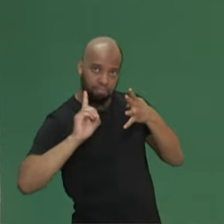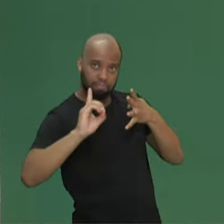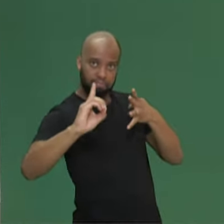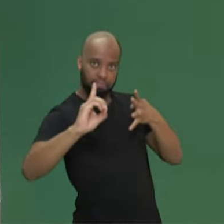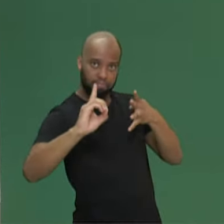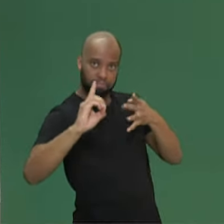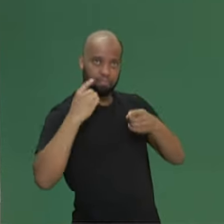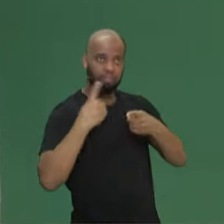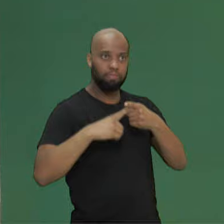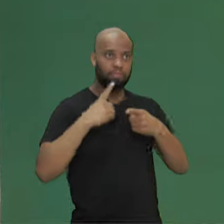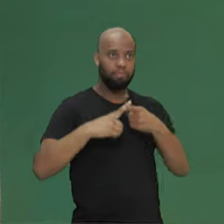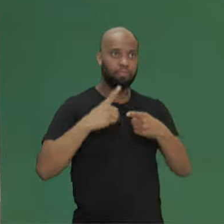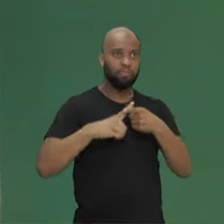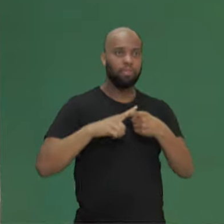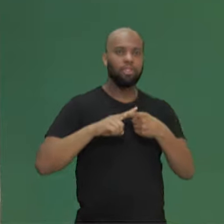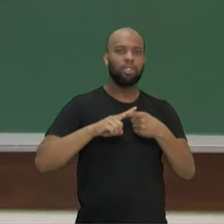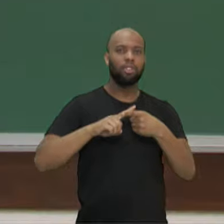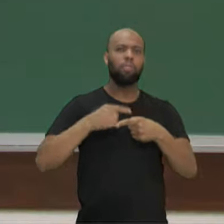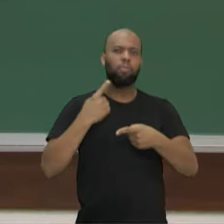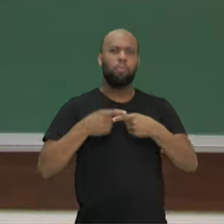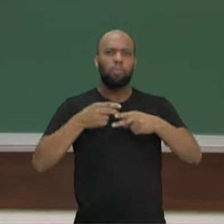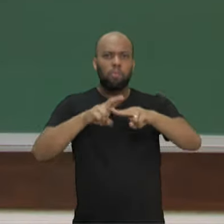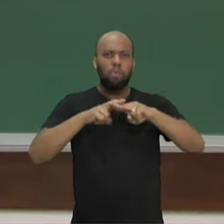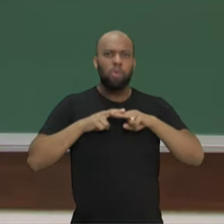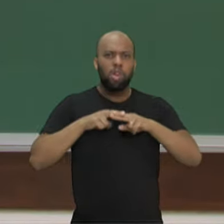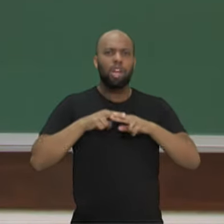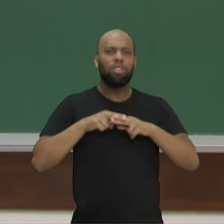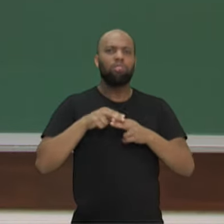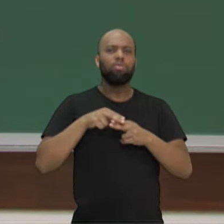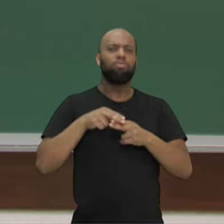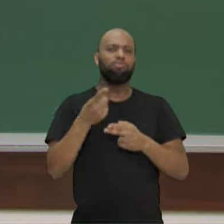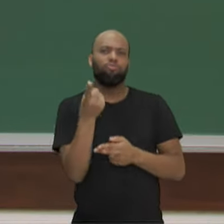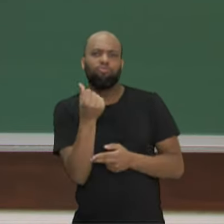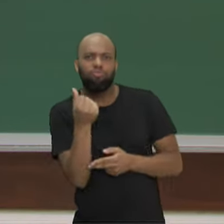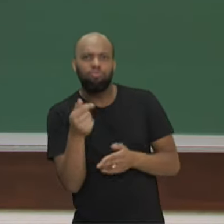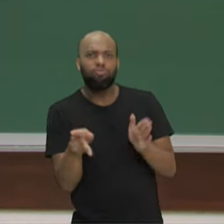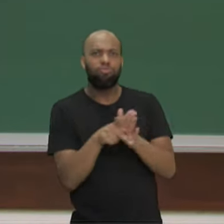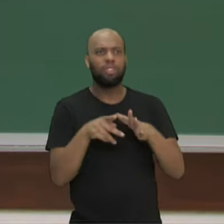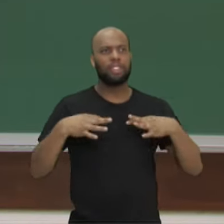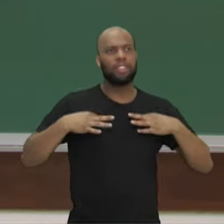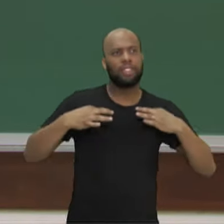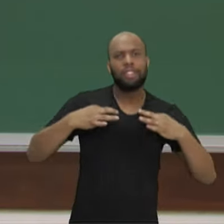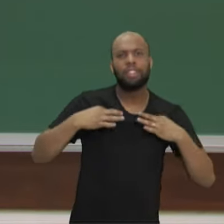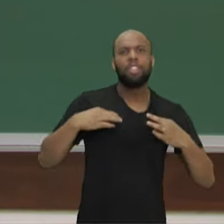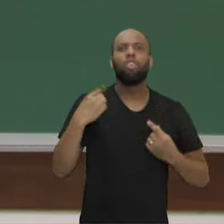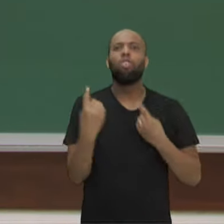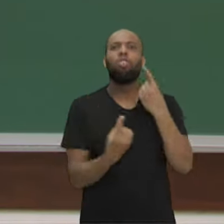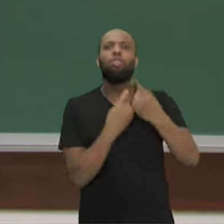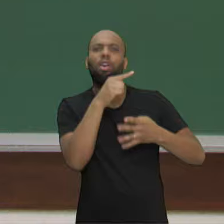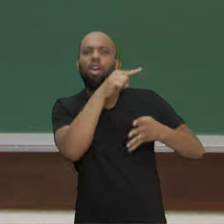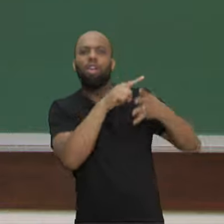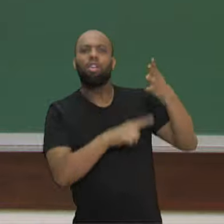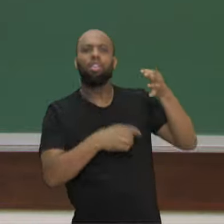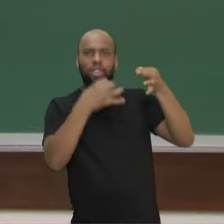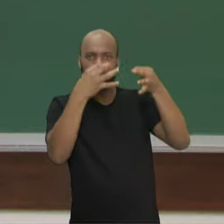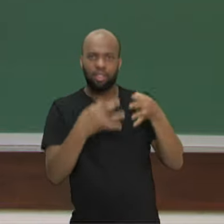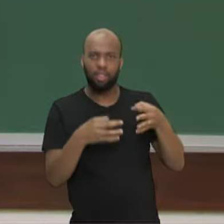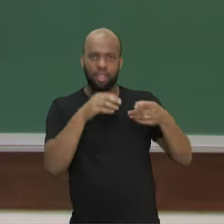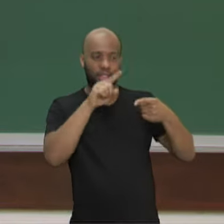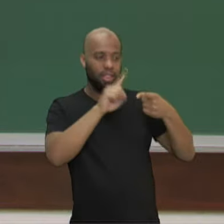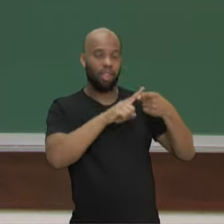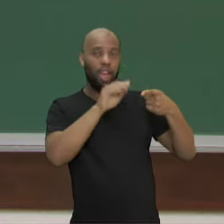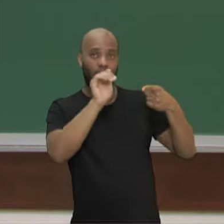o custo do tecido. Hein? Qual vocês acham que é a alternativa correta? Letra